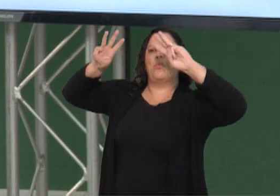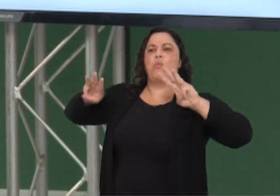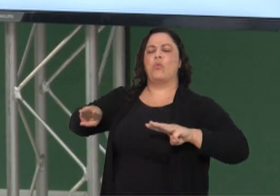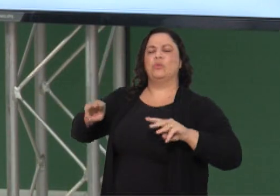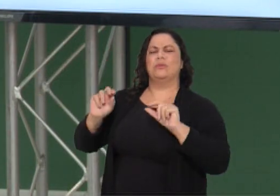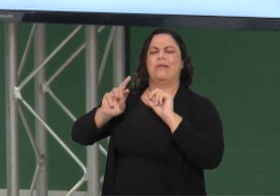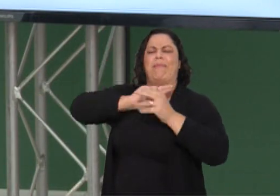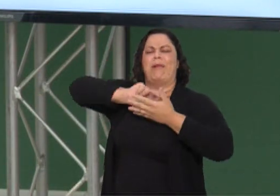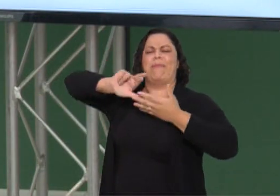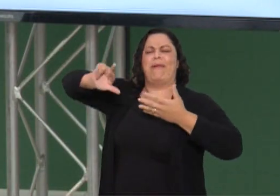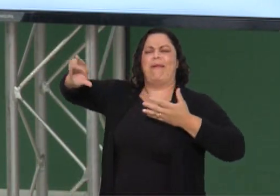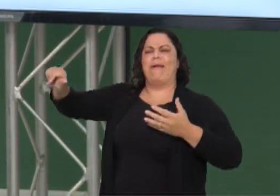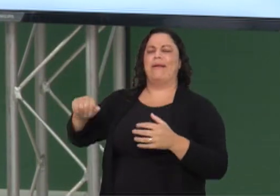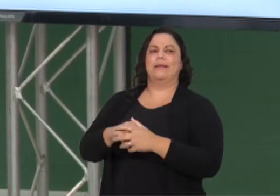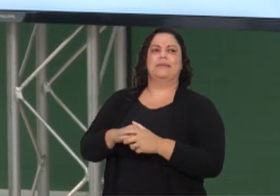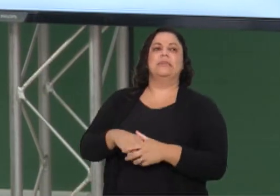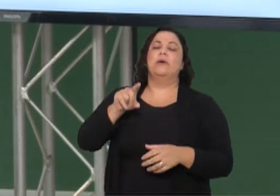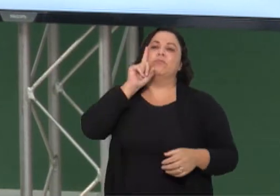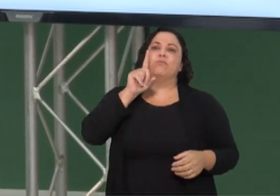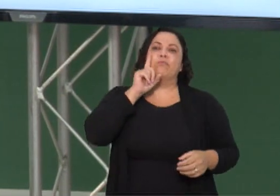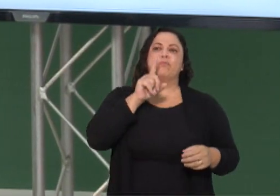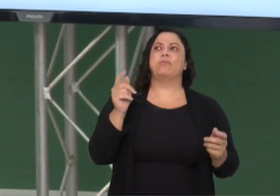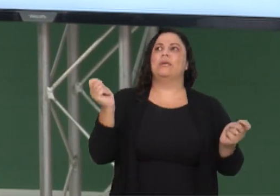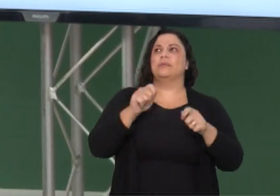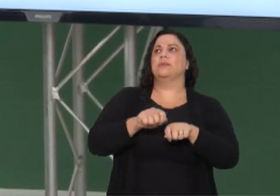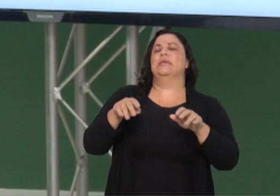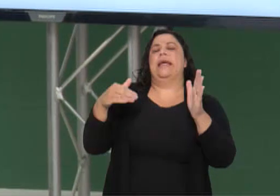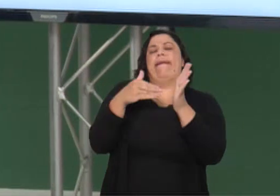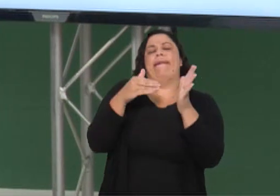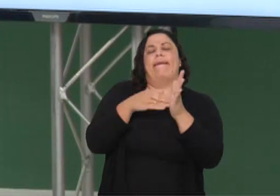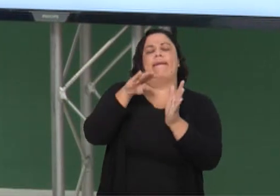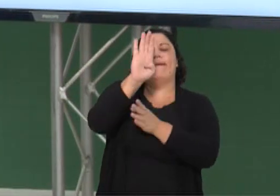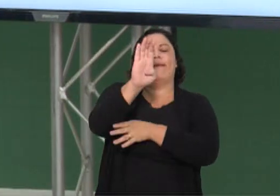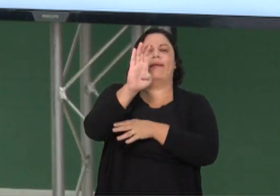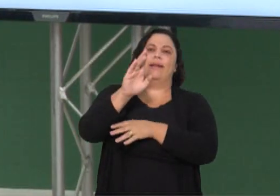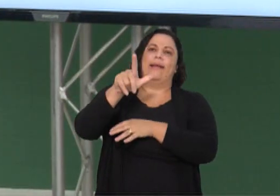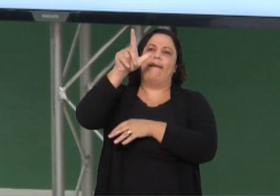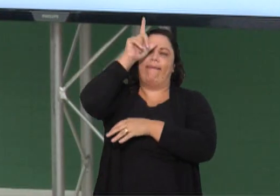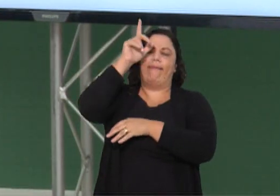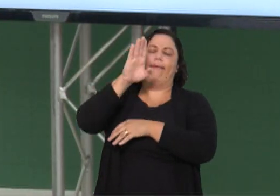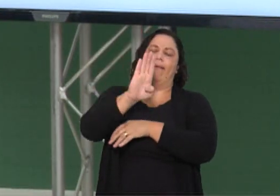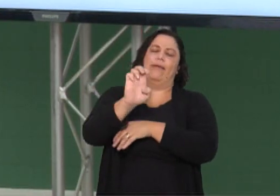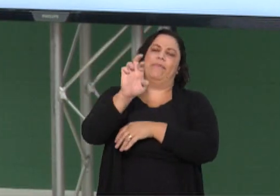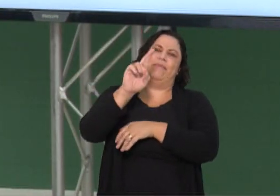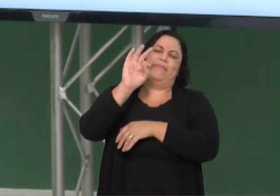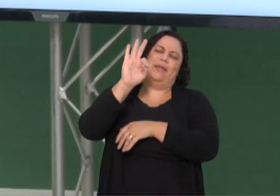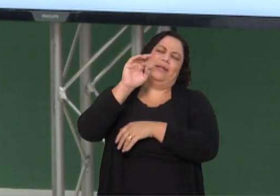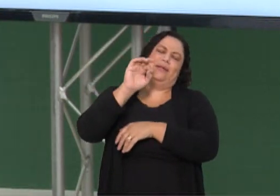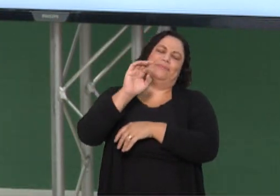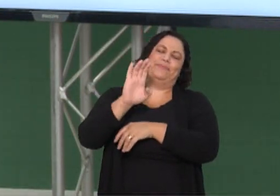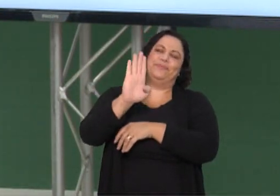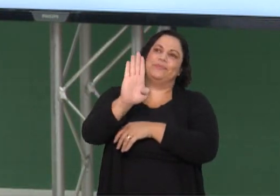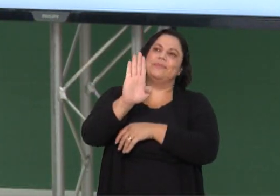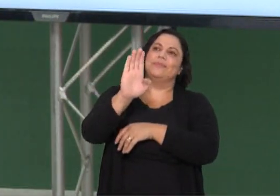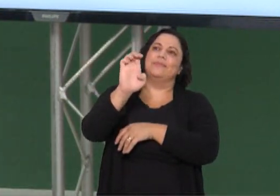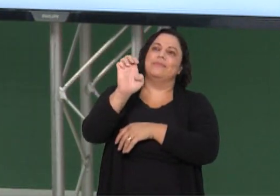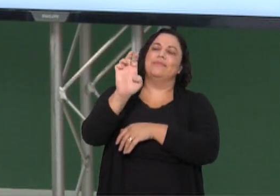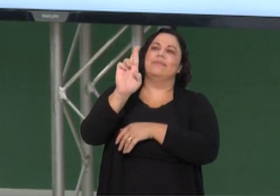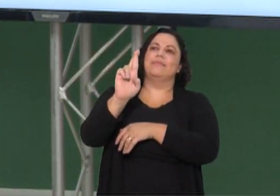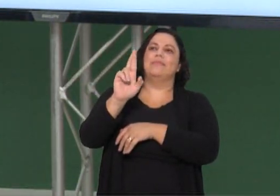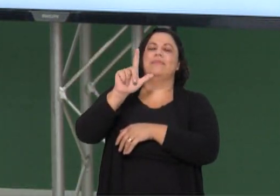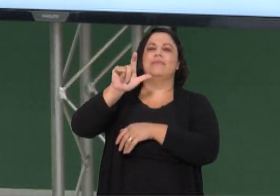falo mesmo isso, dos Estados Unidos até Berlim tem museus gregos espalhados para todo lugar. Para que serviam tudo